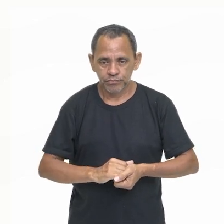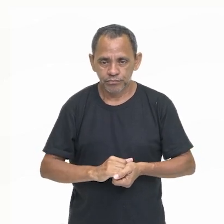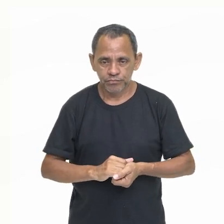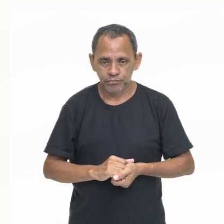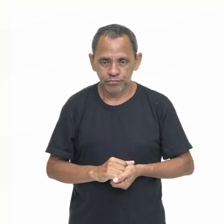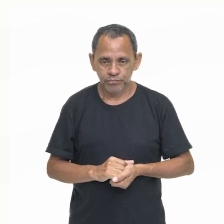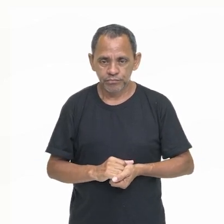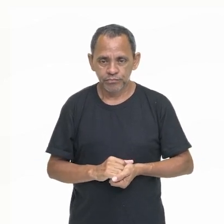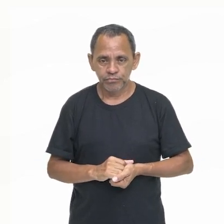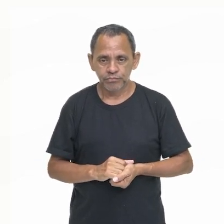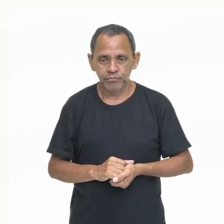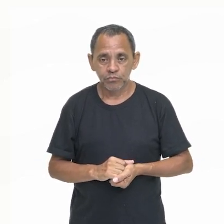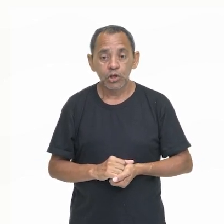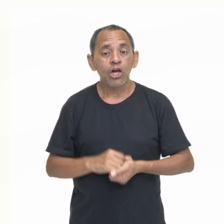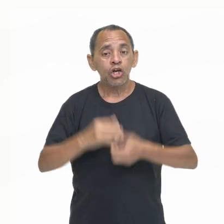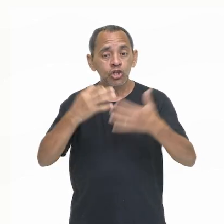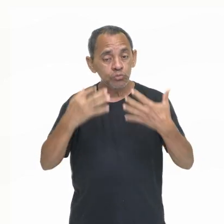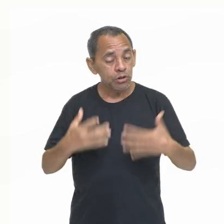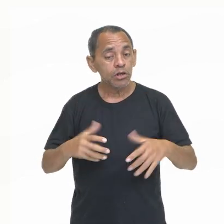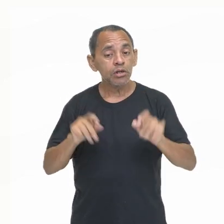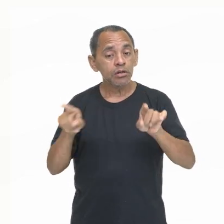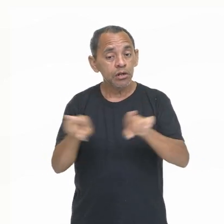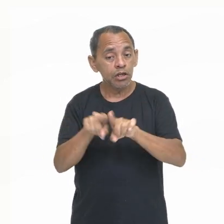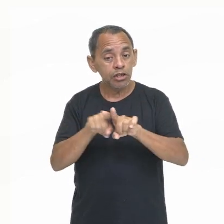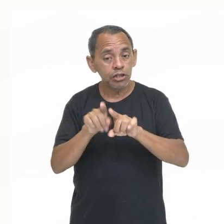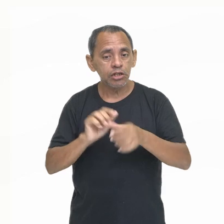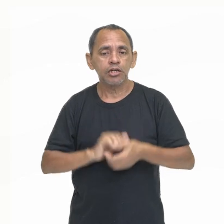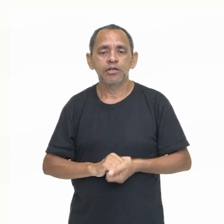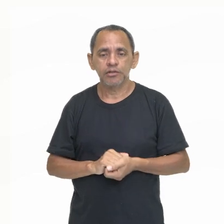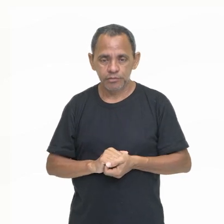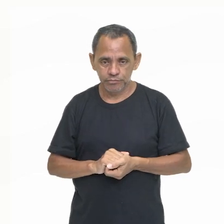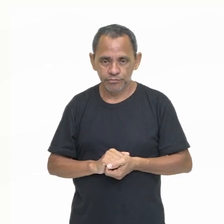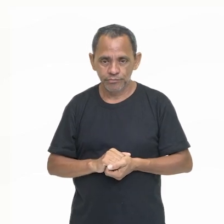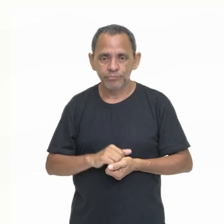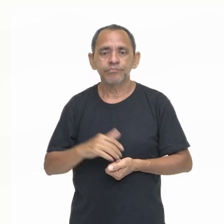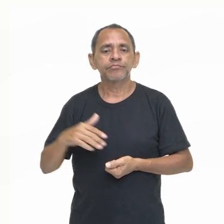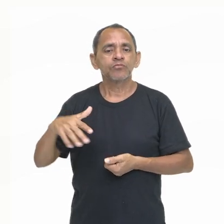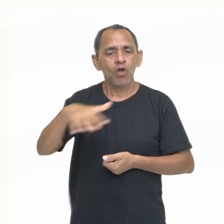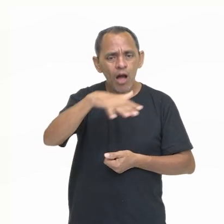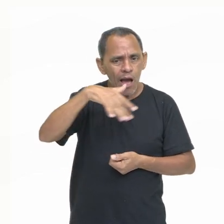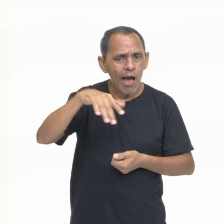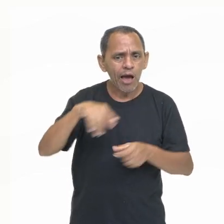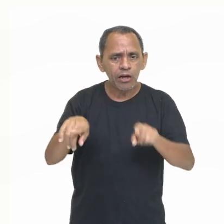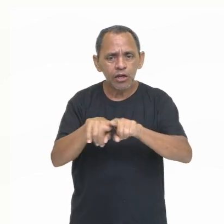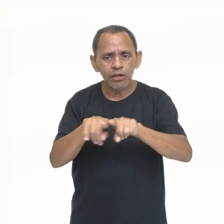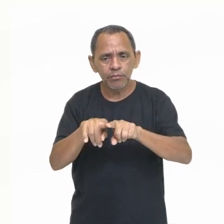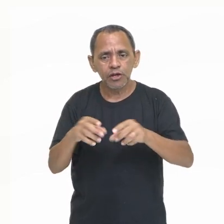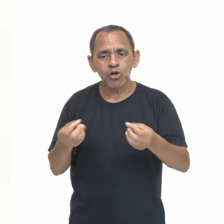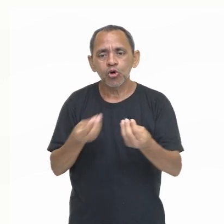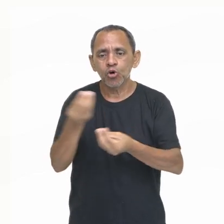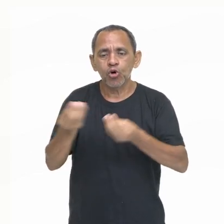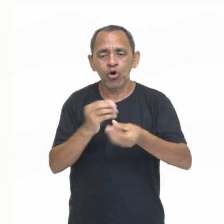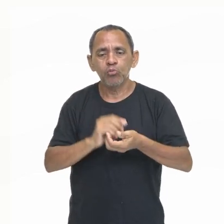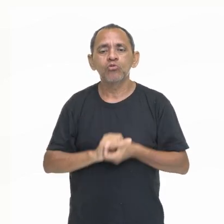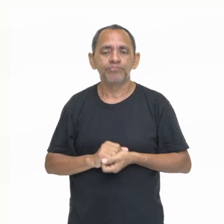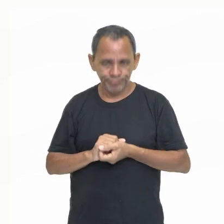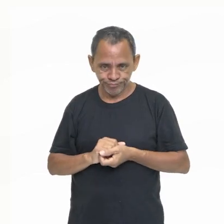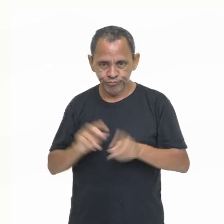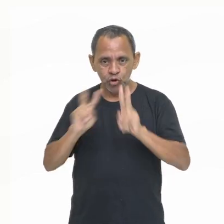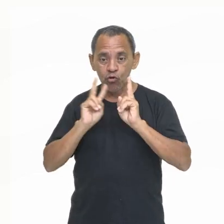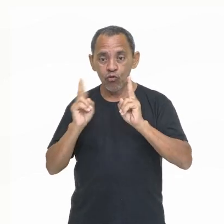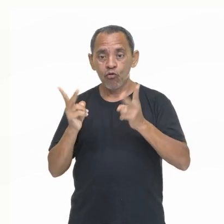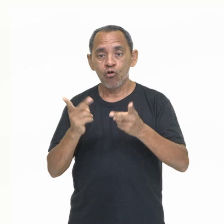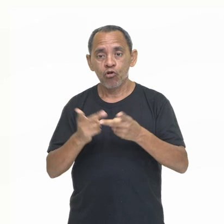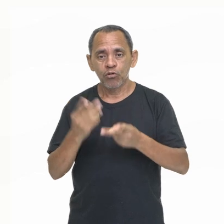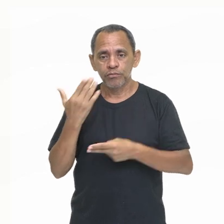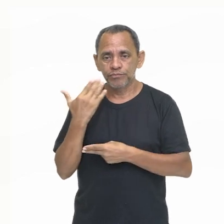Ainda falando sobre unidades de medida, nós também falamos aí sobre o volume, né? Vamos ver então os múltiplos e os submúltiplos